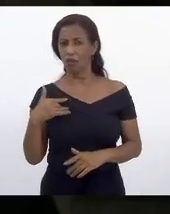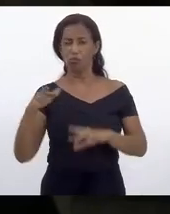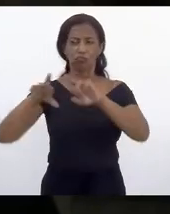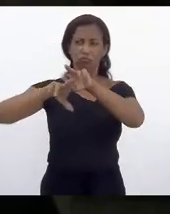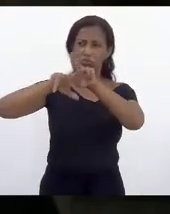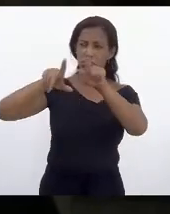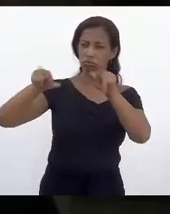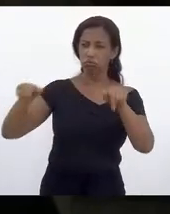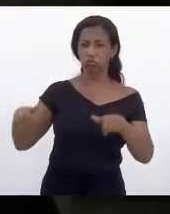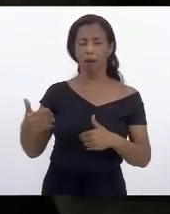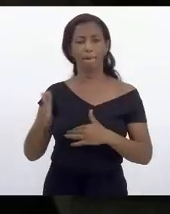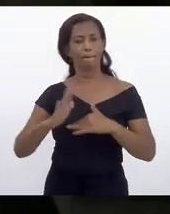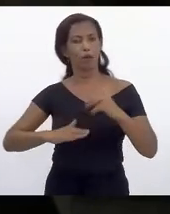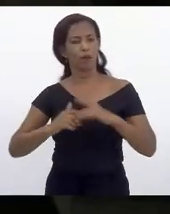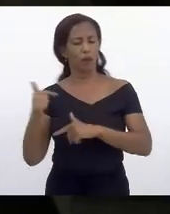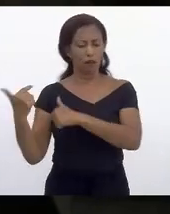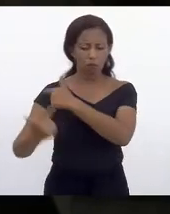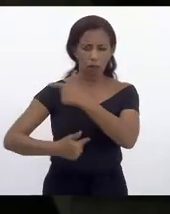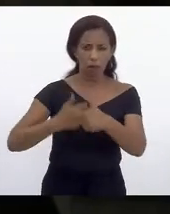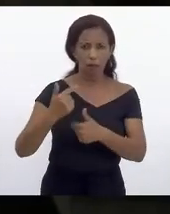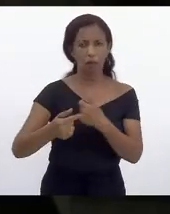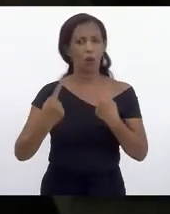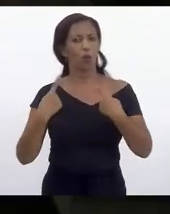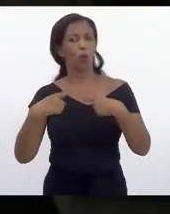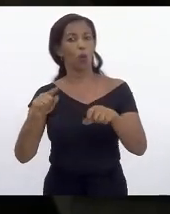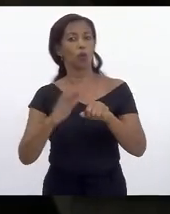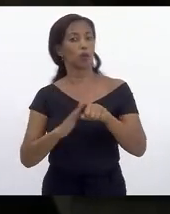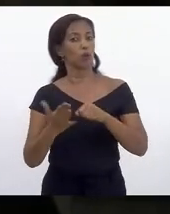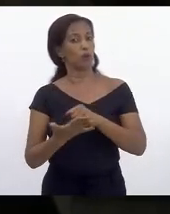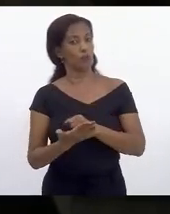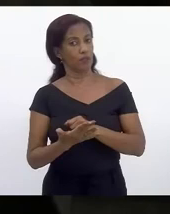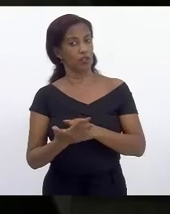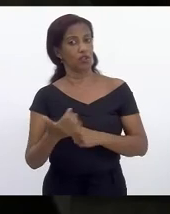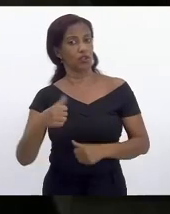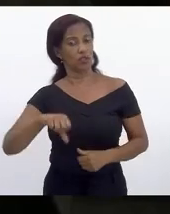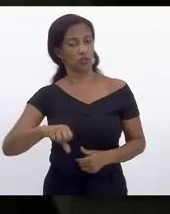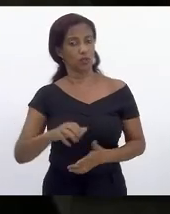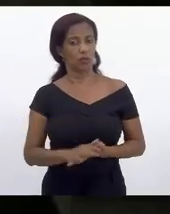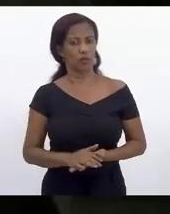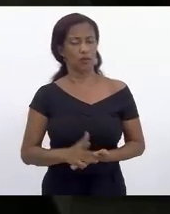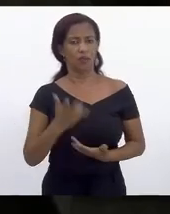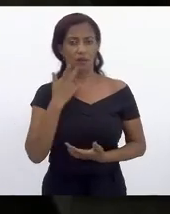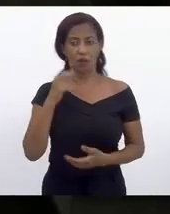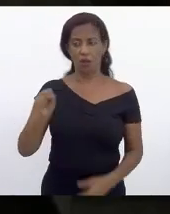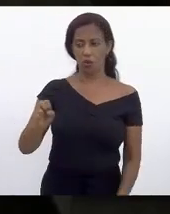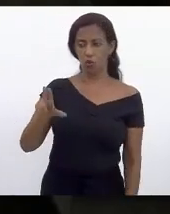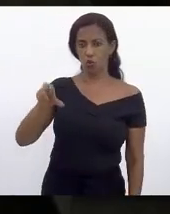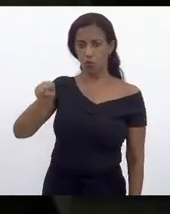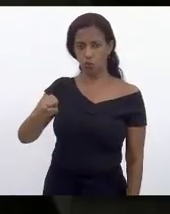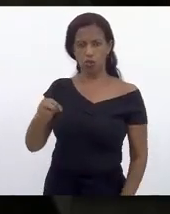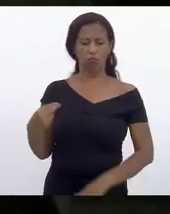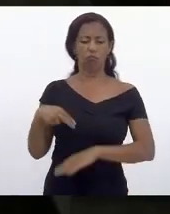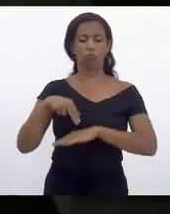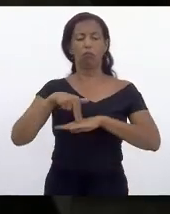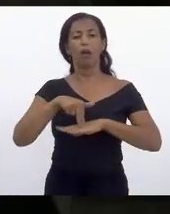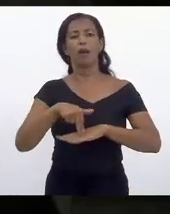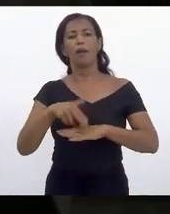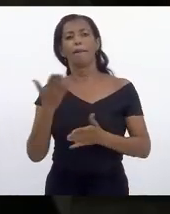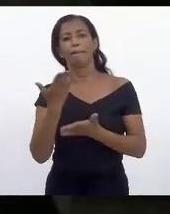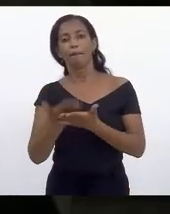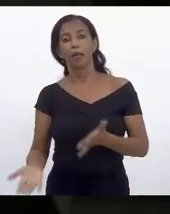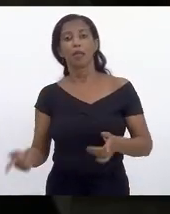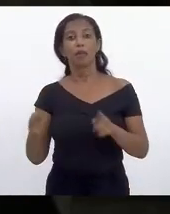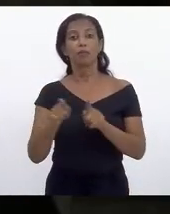diferentes profissões que atuaram e atuam no enfrentamento à pandemia. Aliás, ao falar do SUS aqui hoje, eu não quero deixar de mencionar da tribuna que nós perdemos